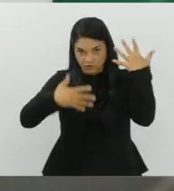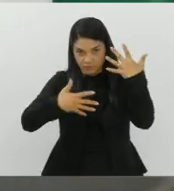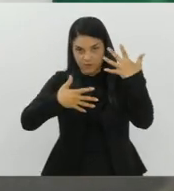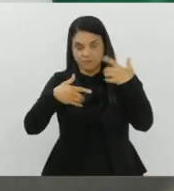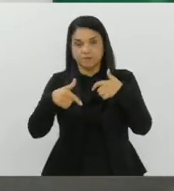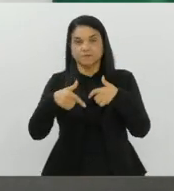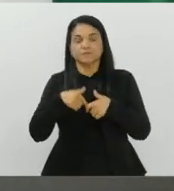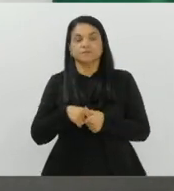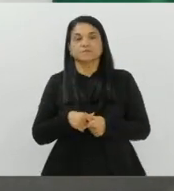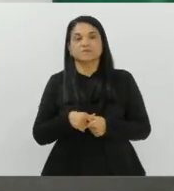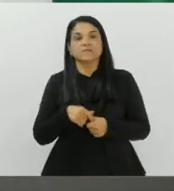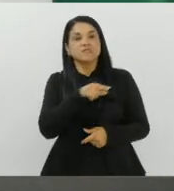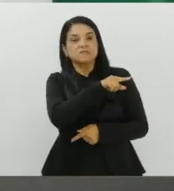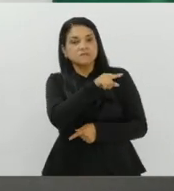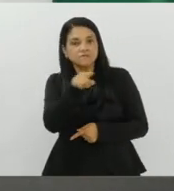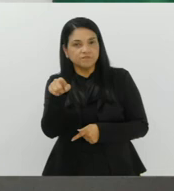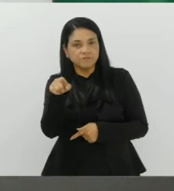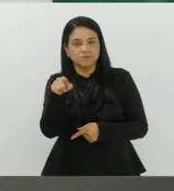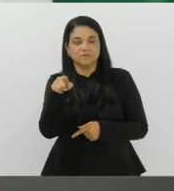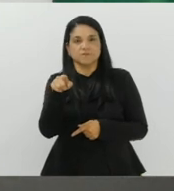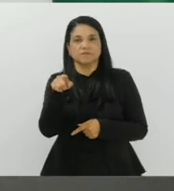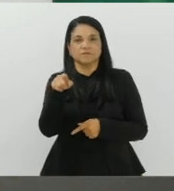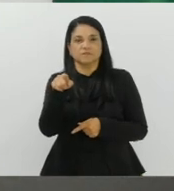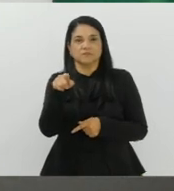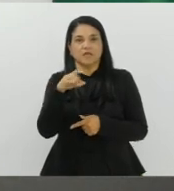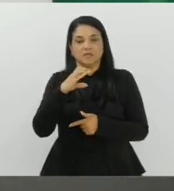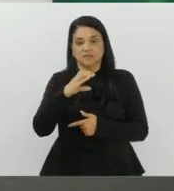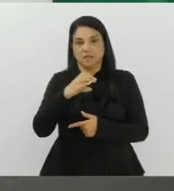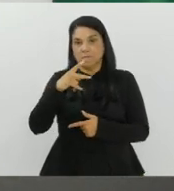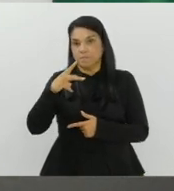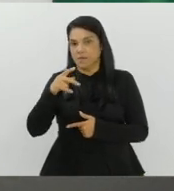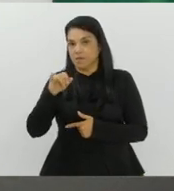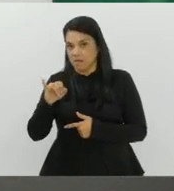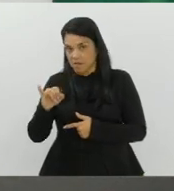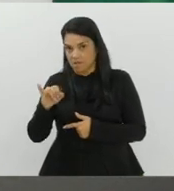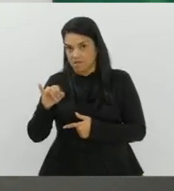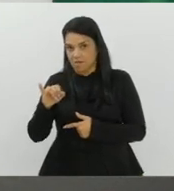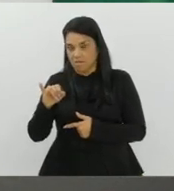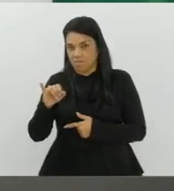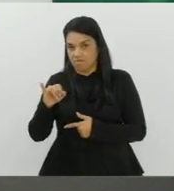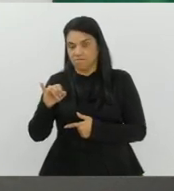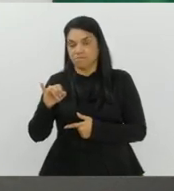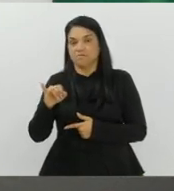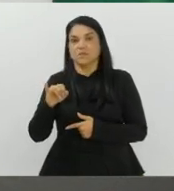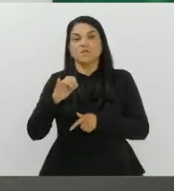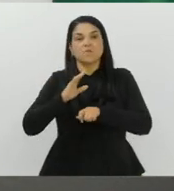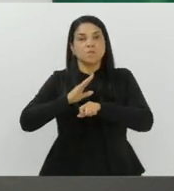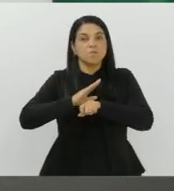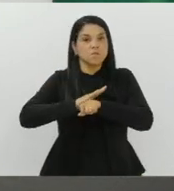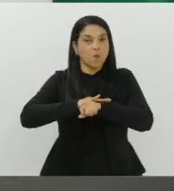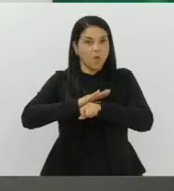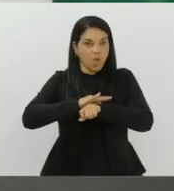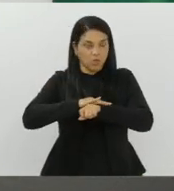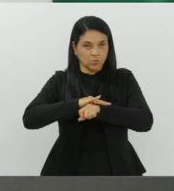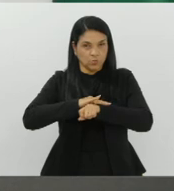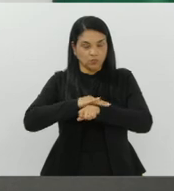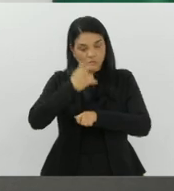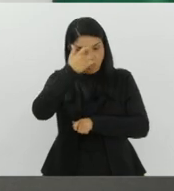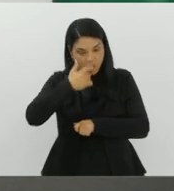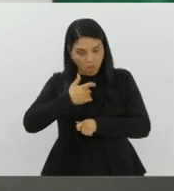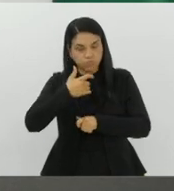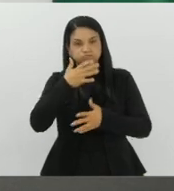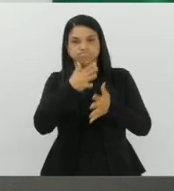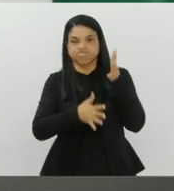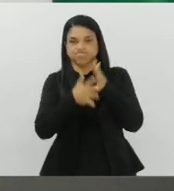casa. Se vocês, em algum momento, a CPI é de vocês, é para vocês. Se em algum momento vocês acharem que eu estou atrapalhando